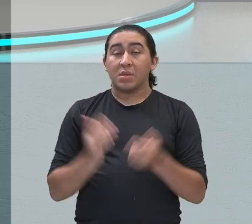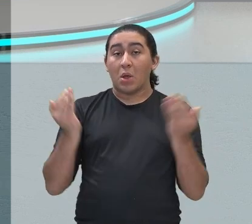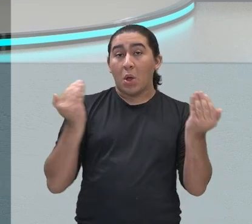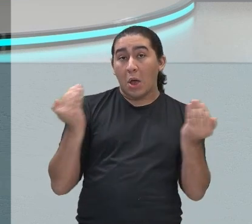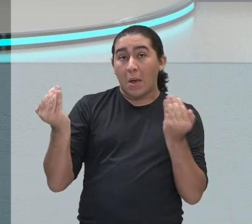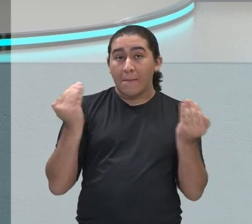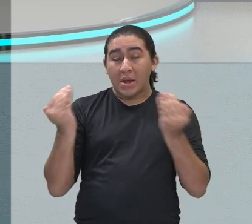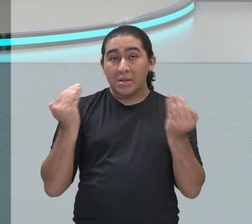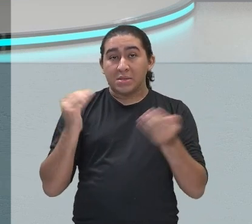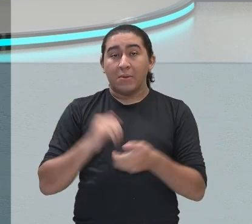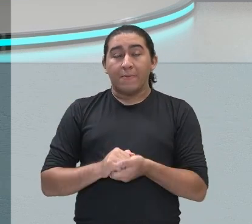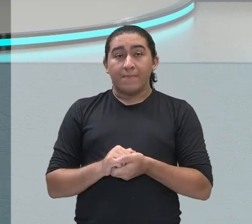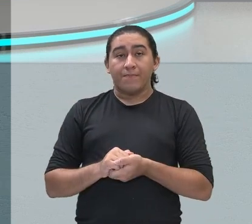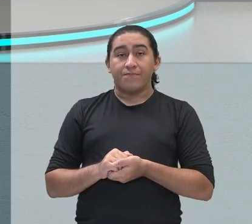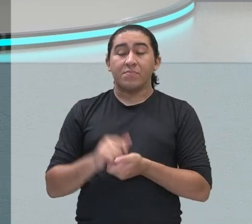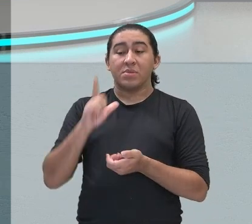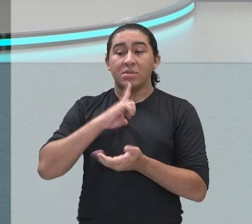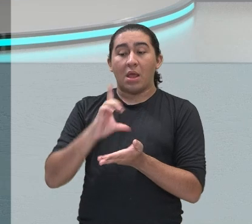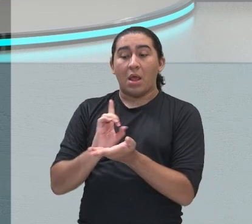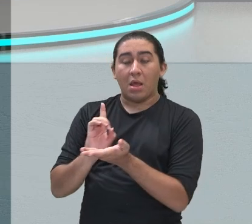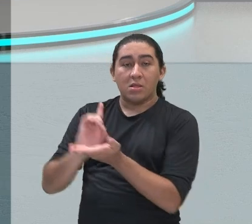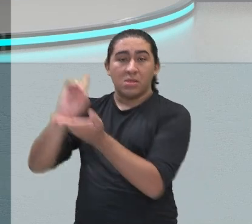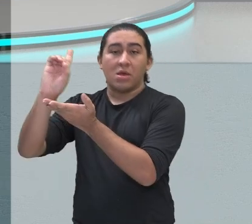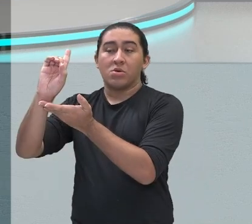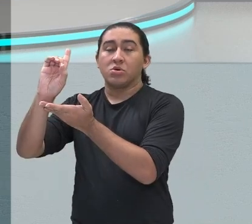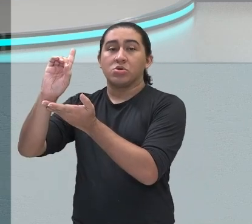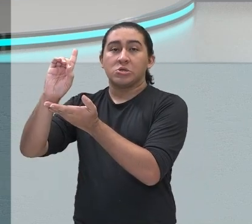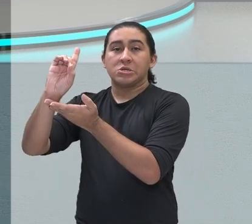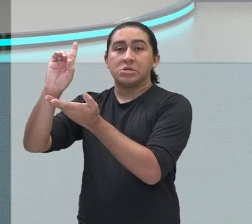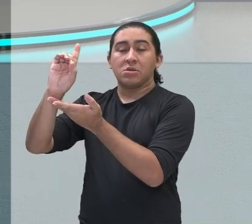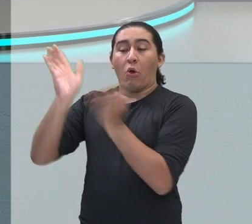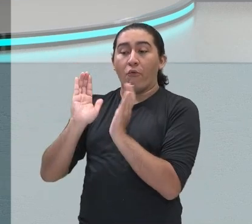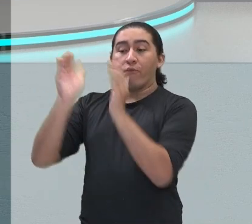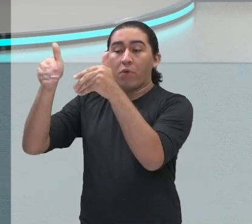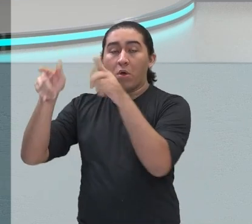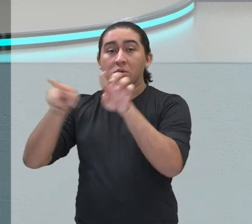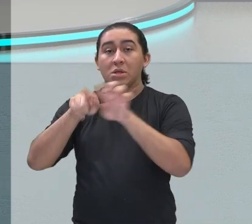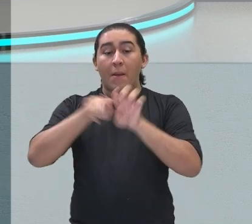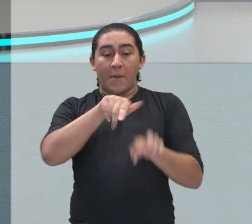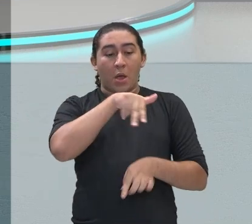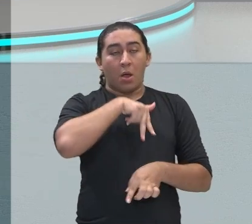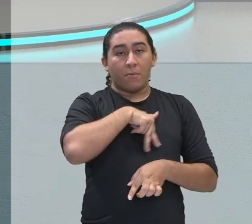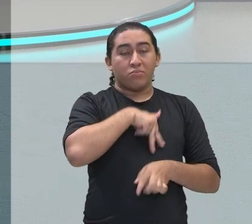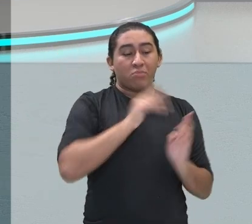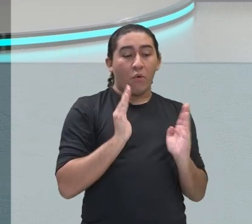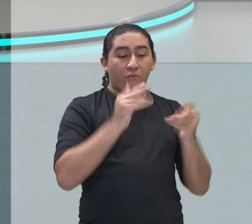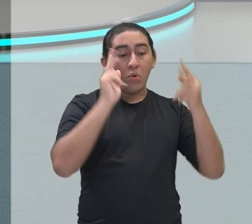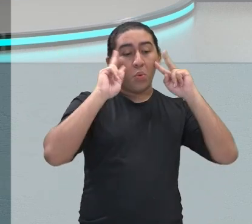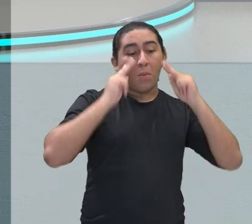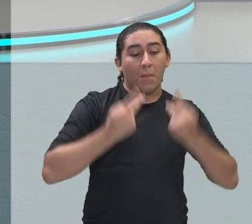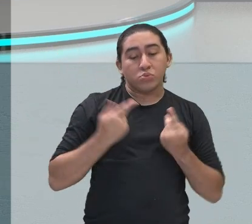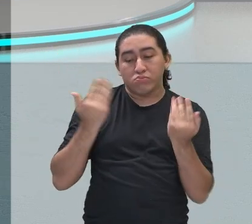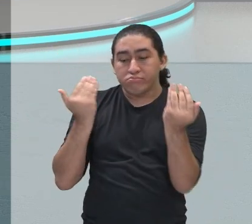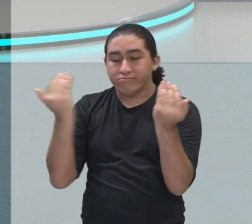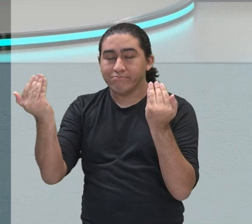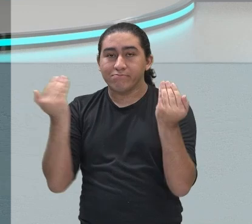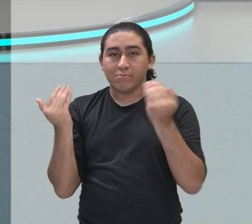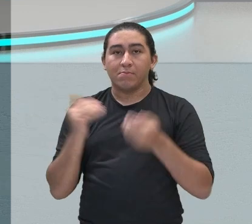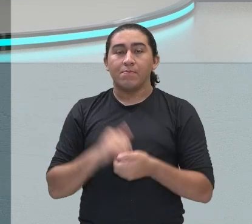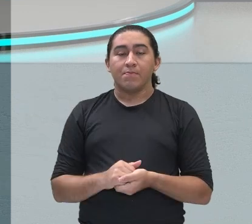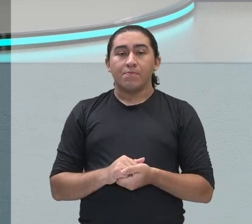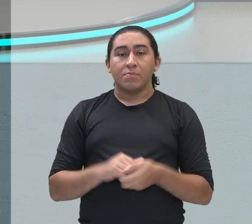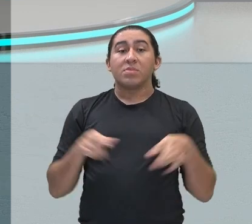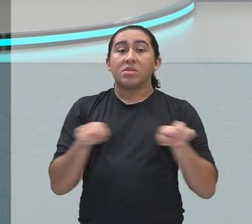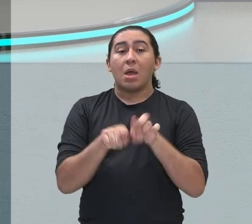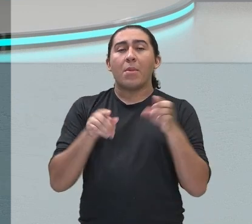antropocentrismo. Então, nós percebemos esse contraste, essa angústia, né? E também a